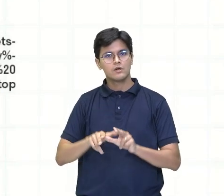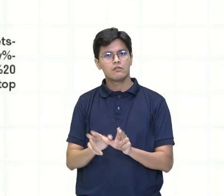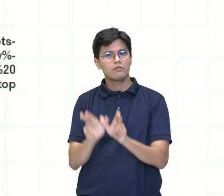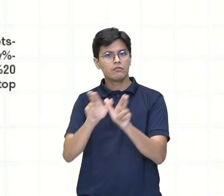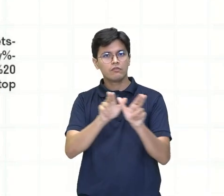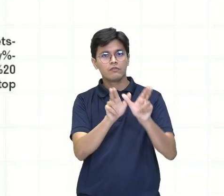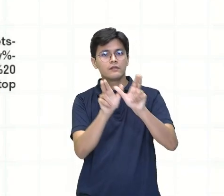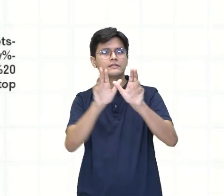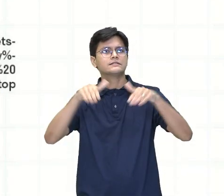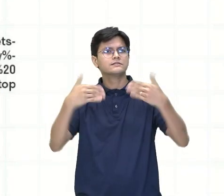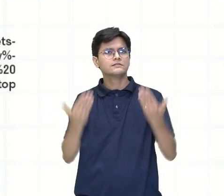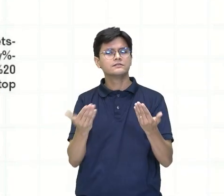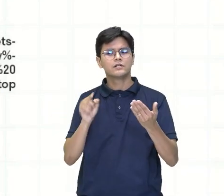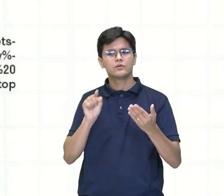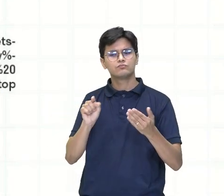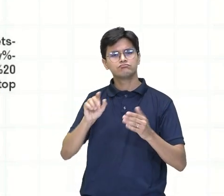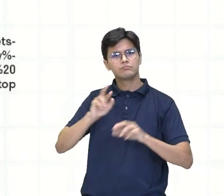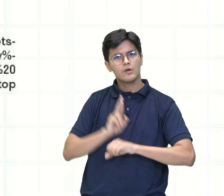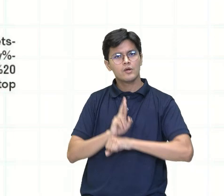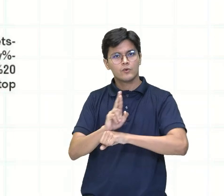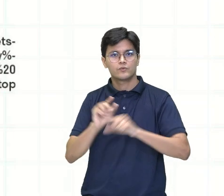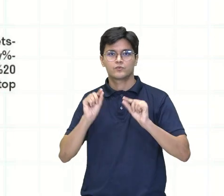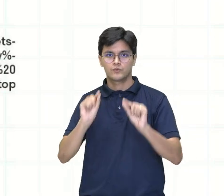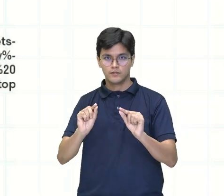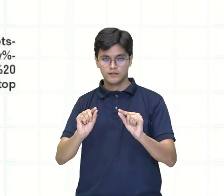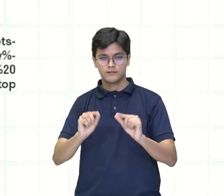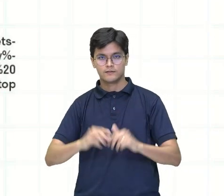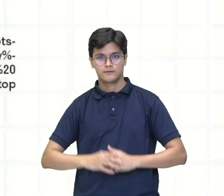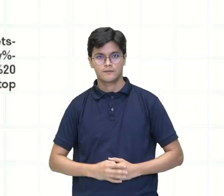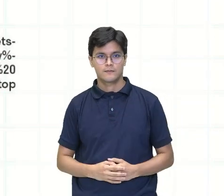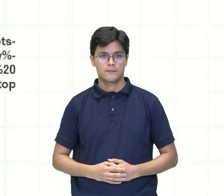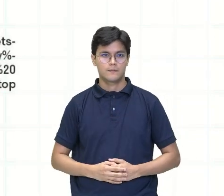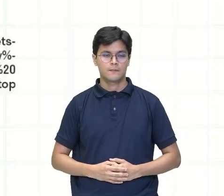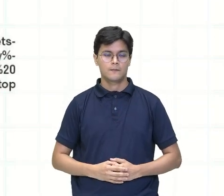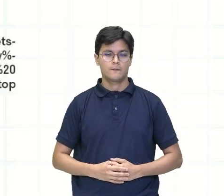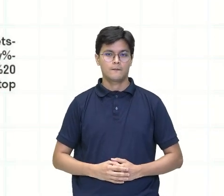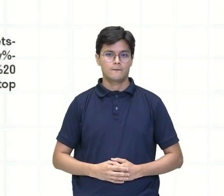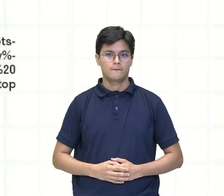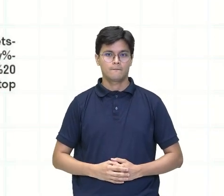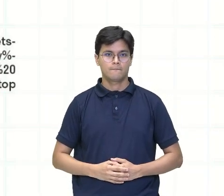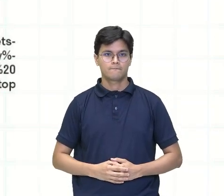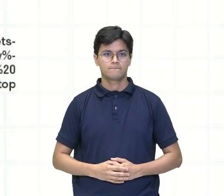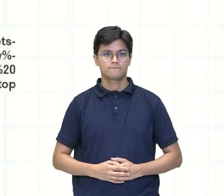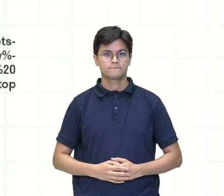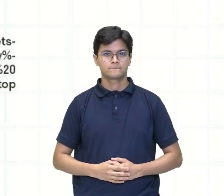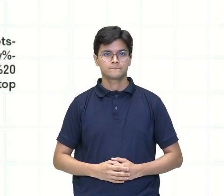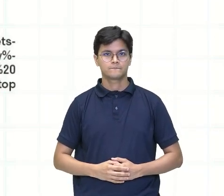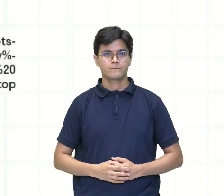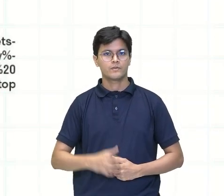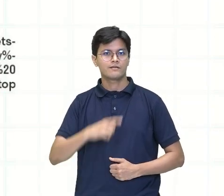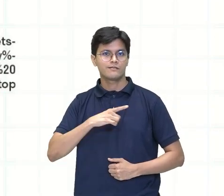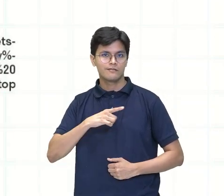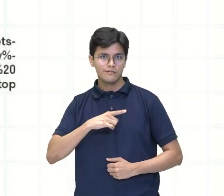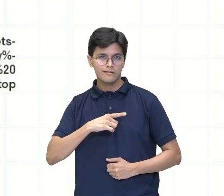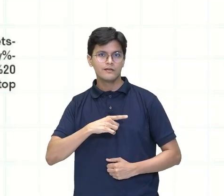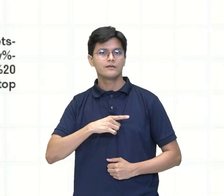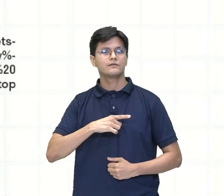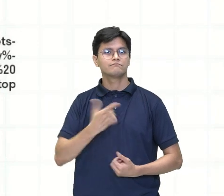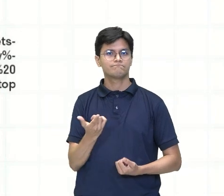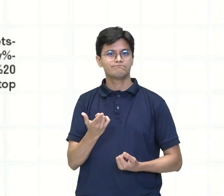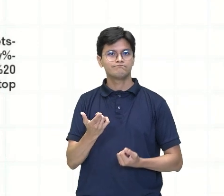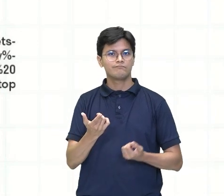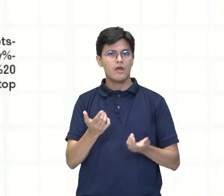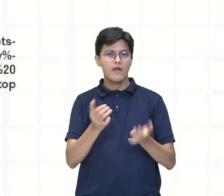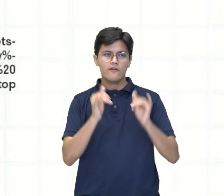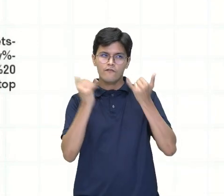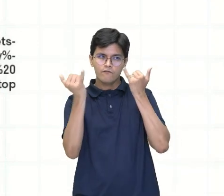recurso faz? Ele envia, né, um alerta de